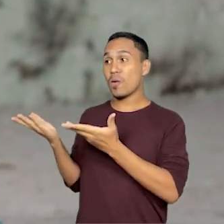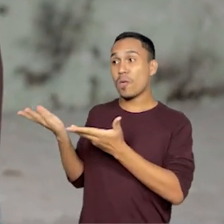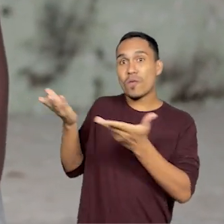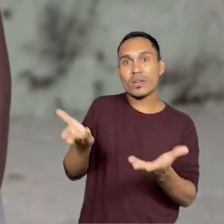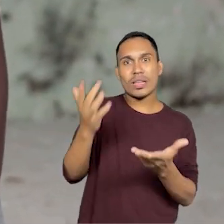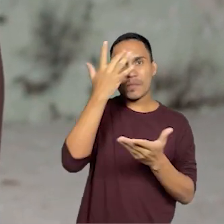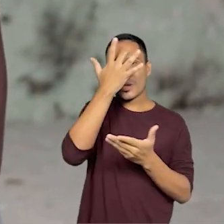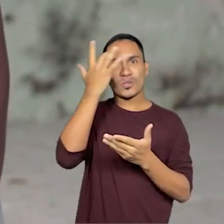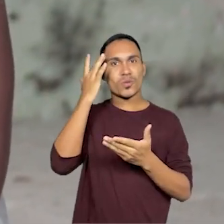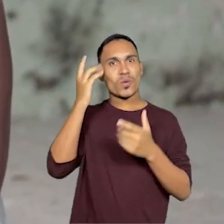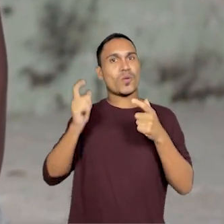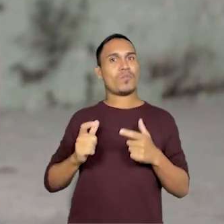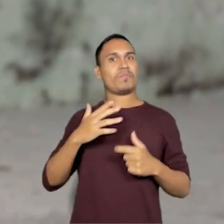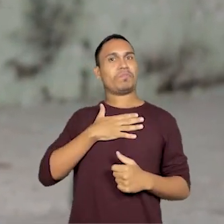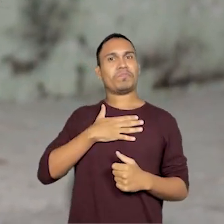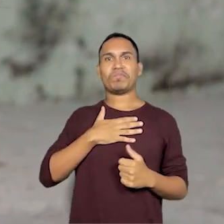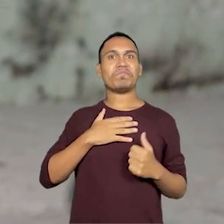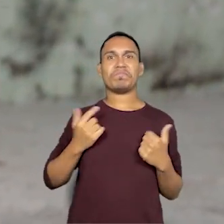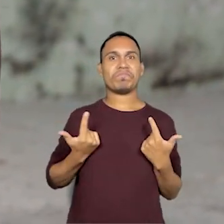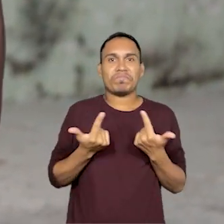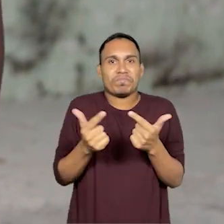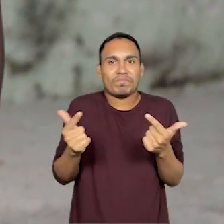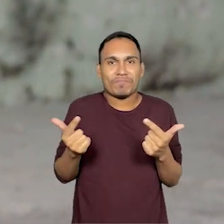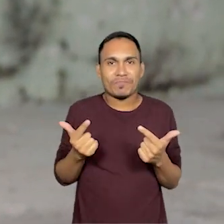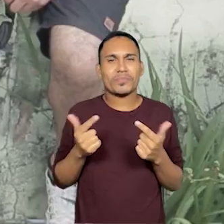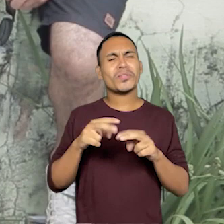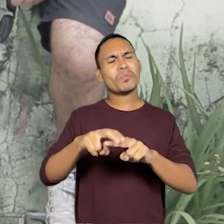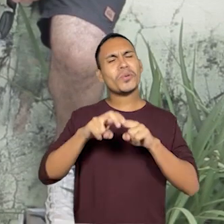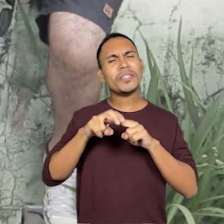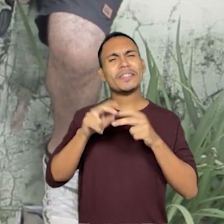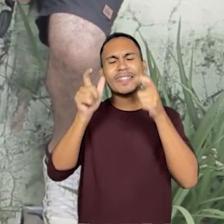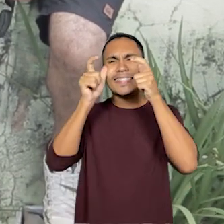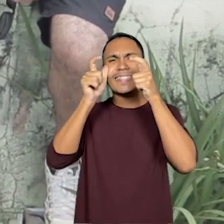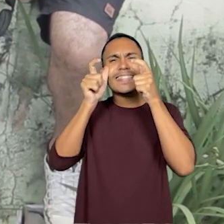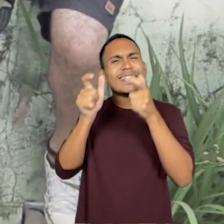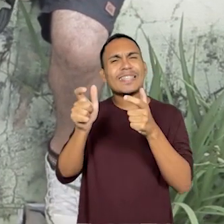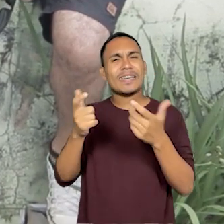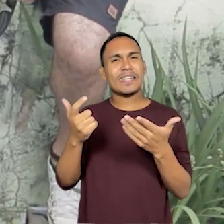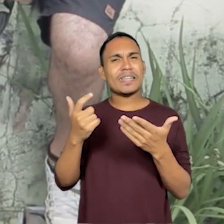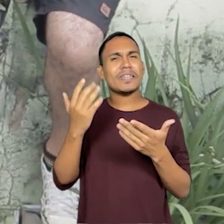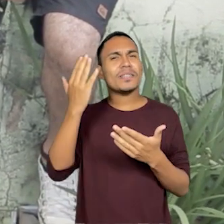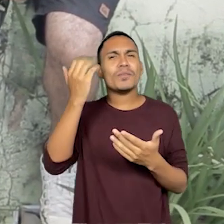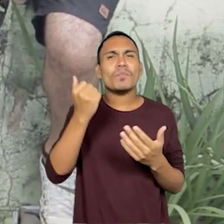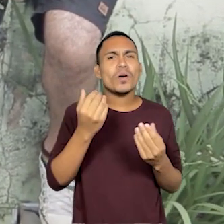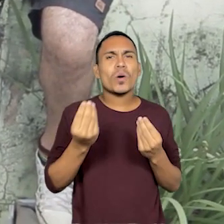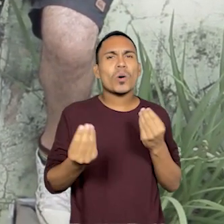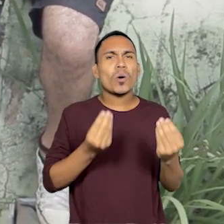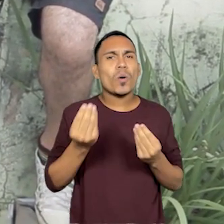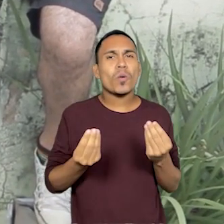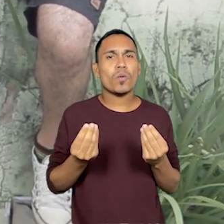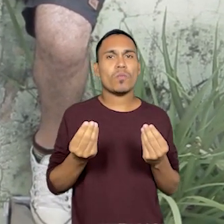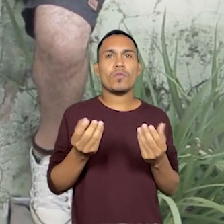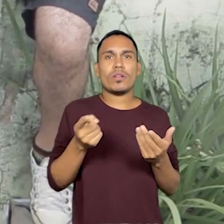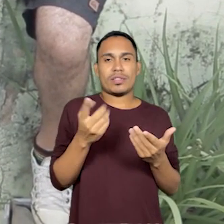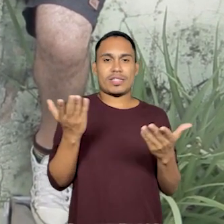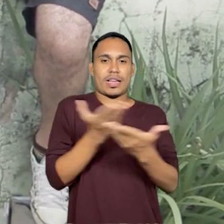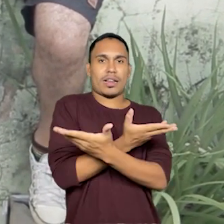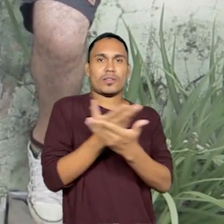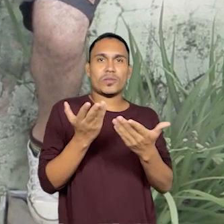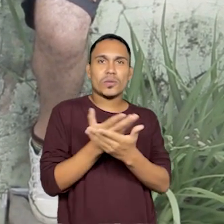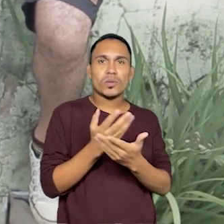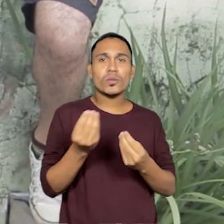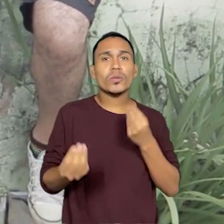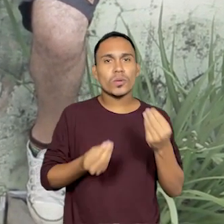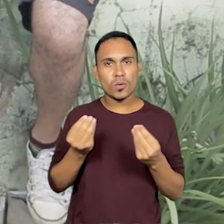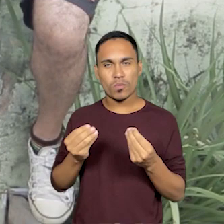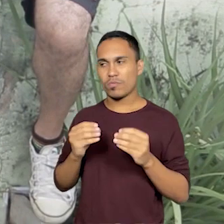agora com a gente. Sim. E aí eu fico bem interessada em saber como é que são essas relações, né? Como acontecem essas